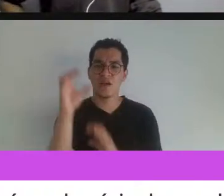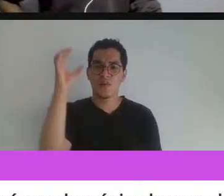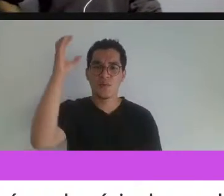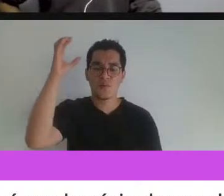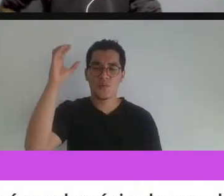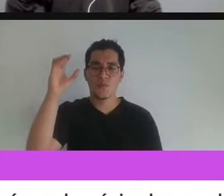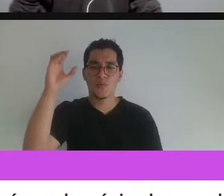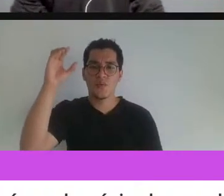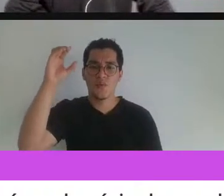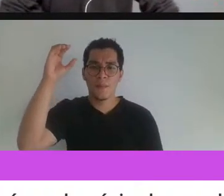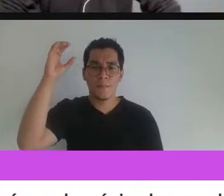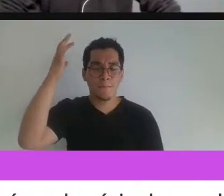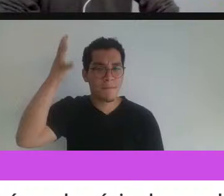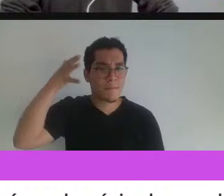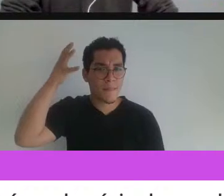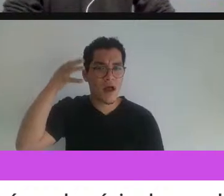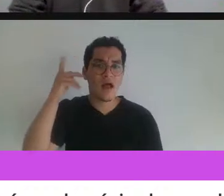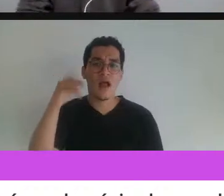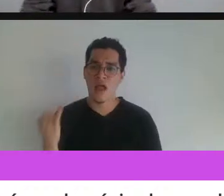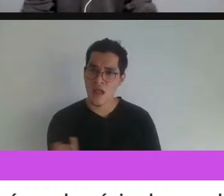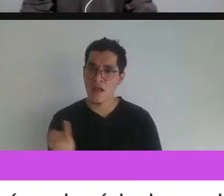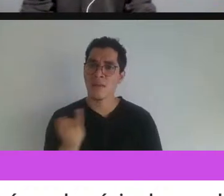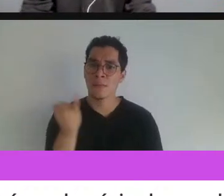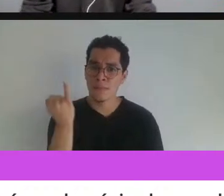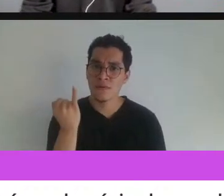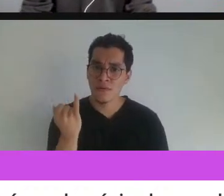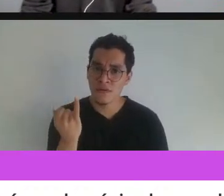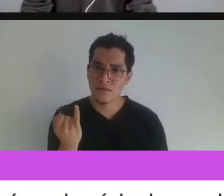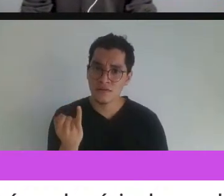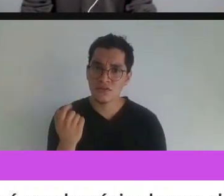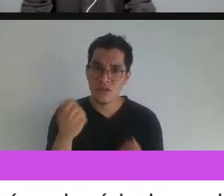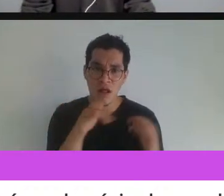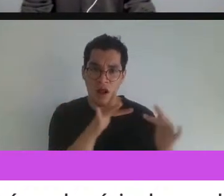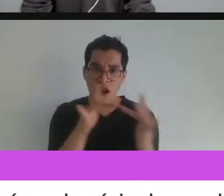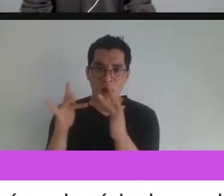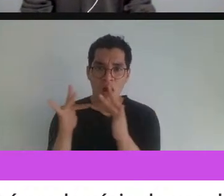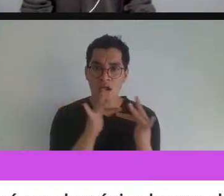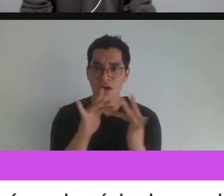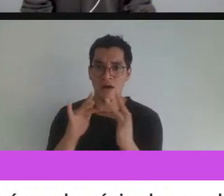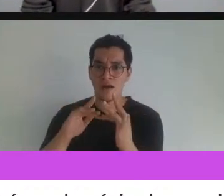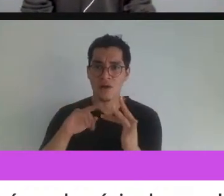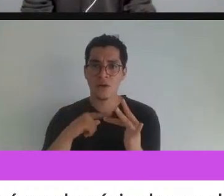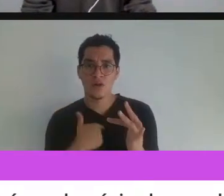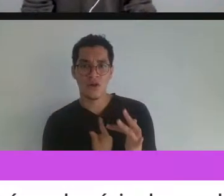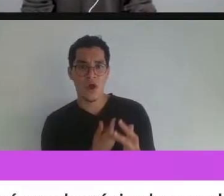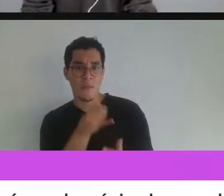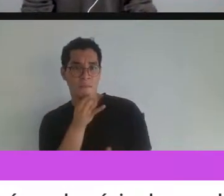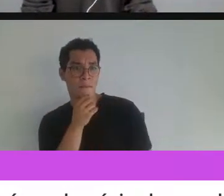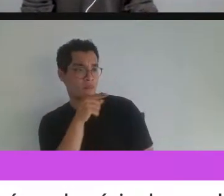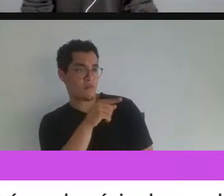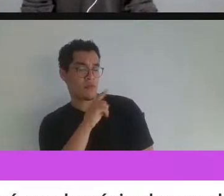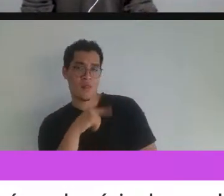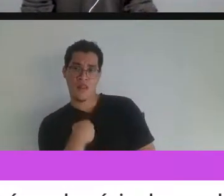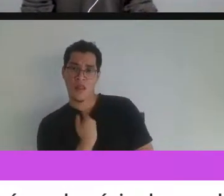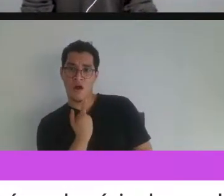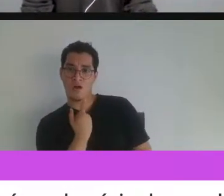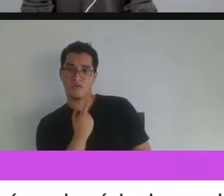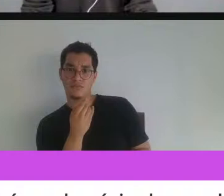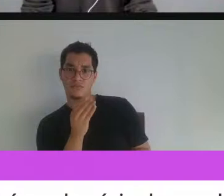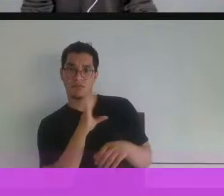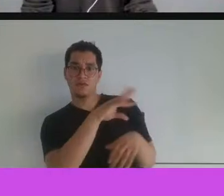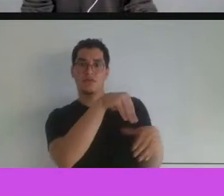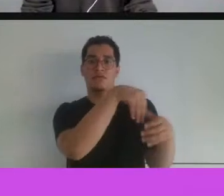são justamente, funcionam como pontes, né, eu acho que entre nós, né, como se fosse uma extensão entre nós, entre